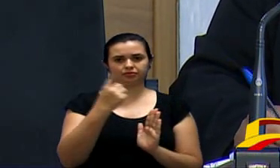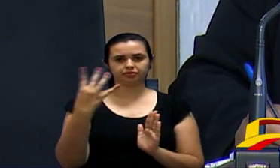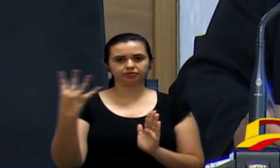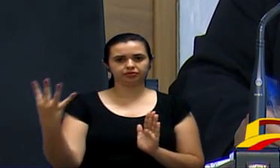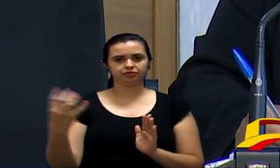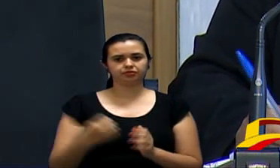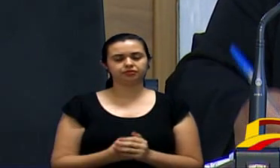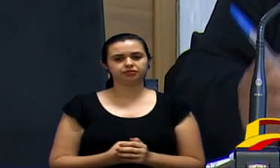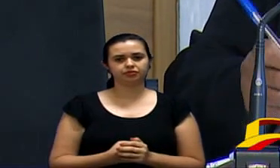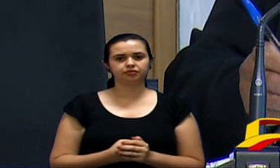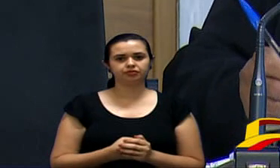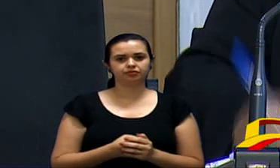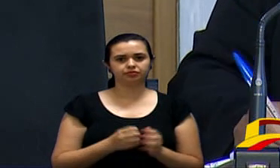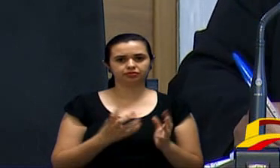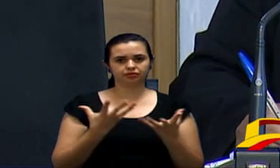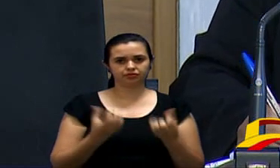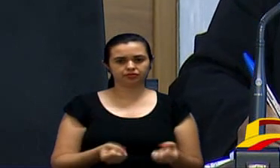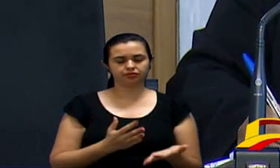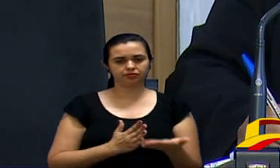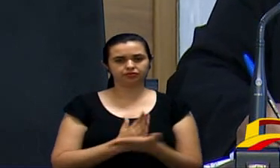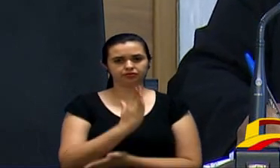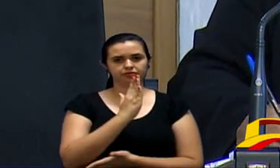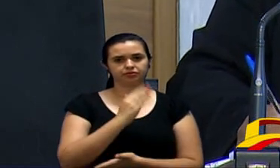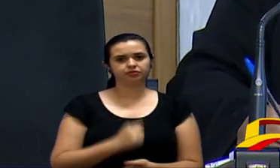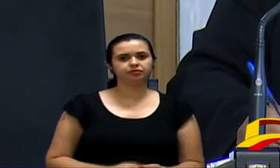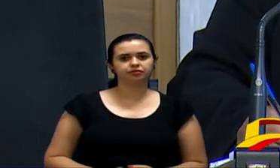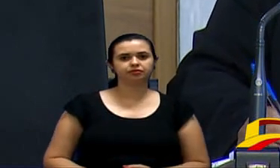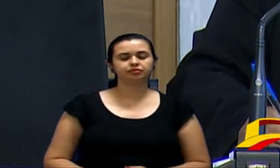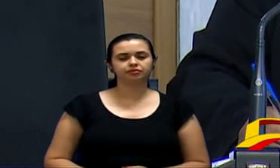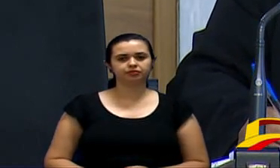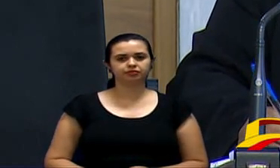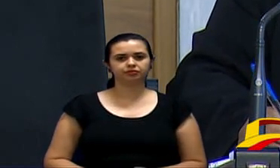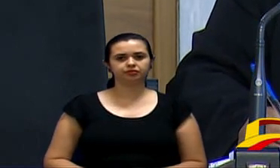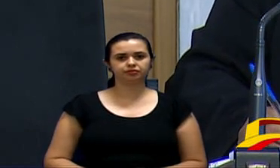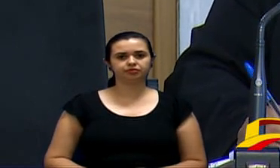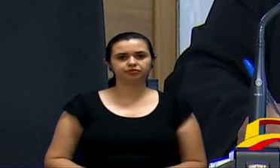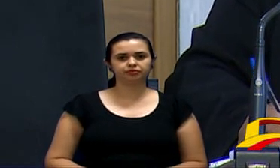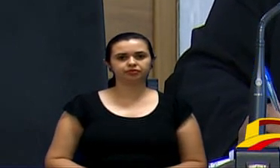concordam, permaneçam como estão, os contratos aprovado.